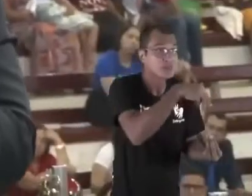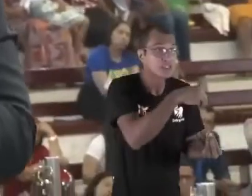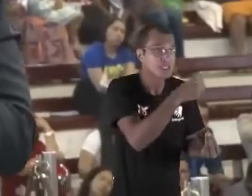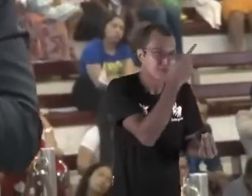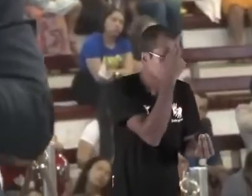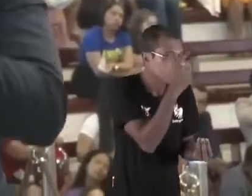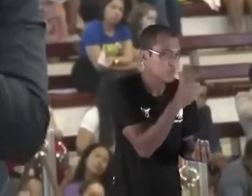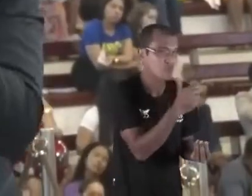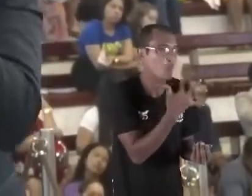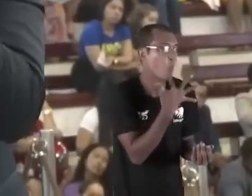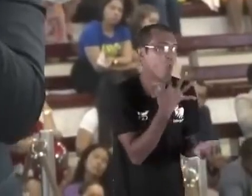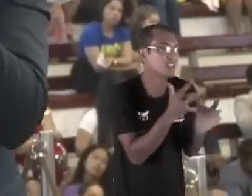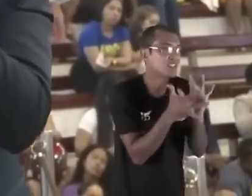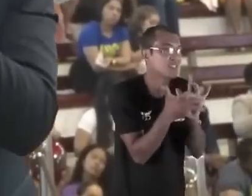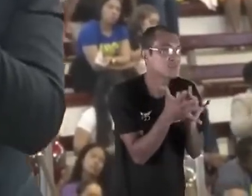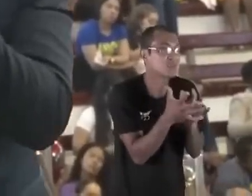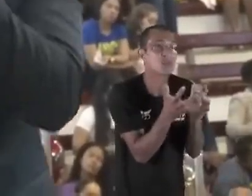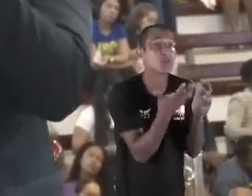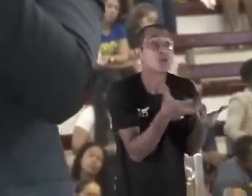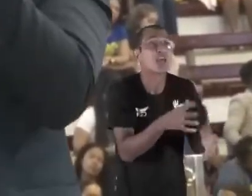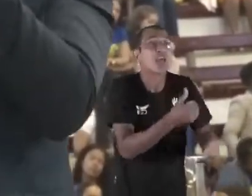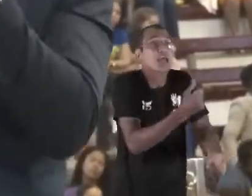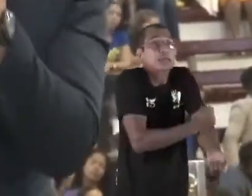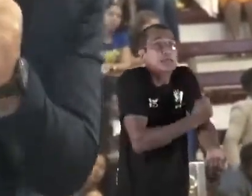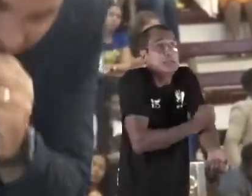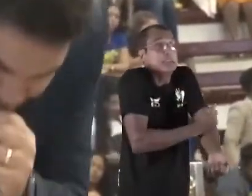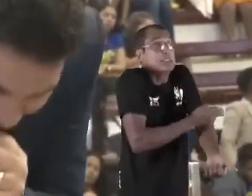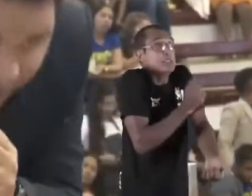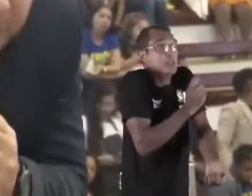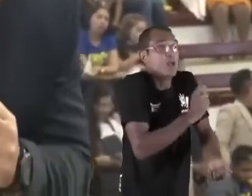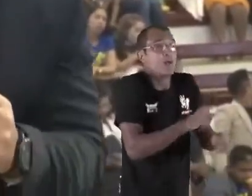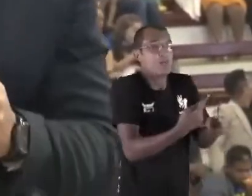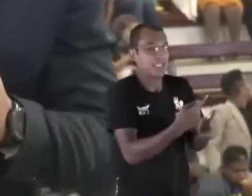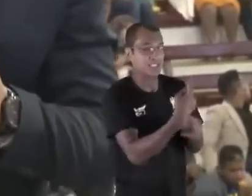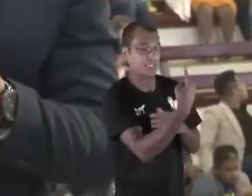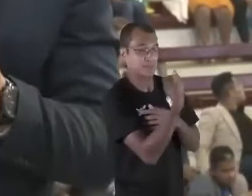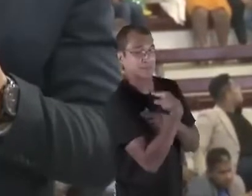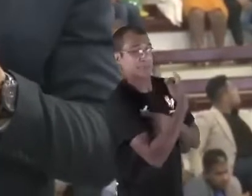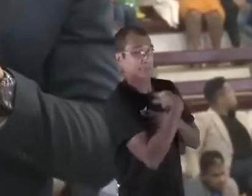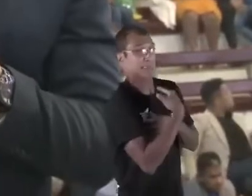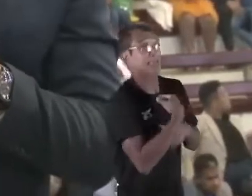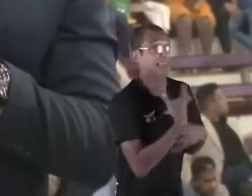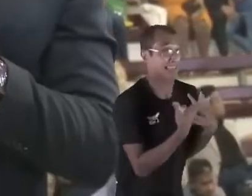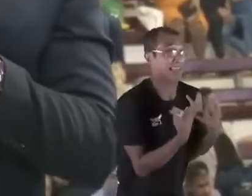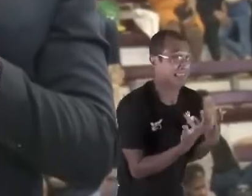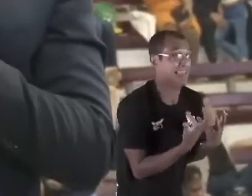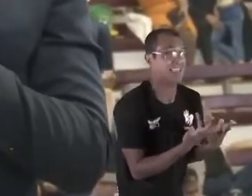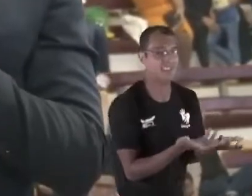do ímpio não quer se drogar, mas a carne leva.